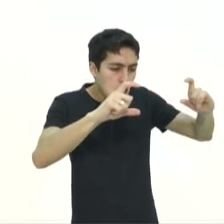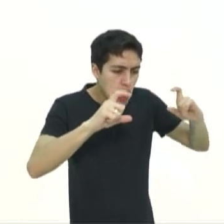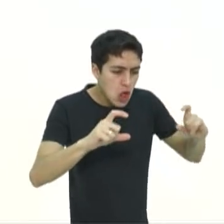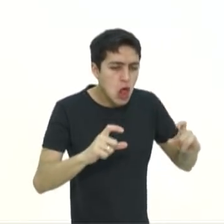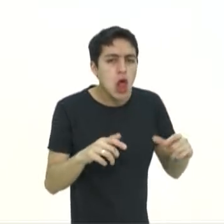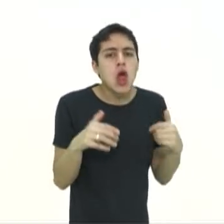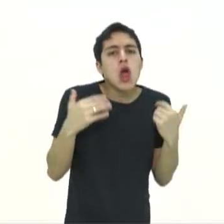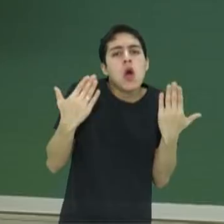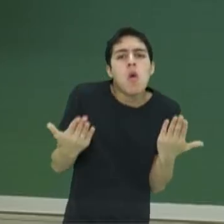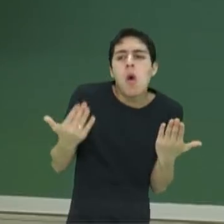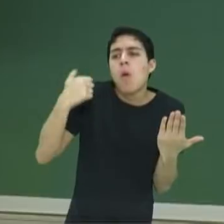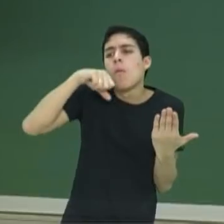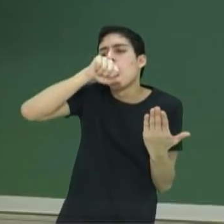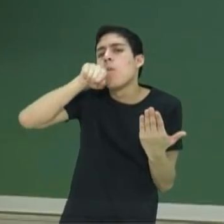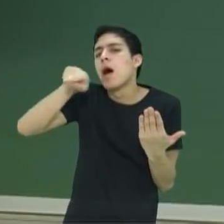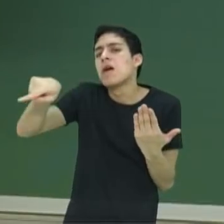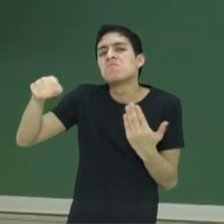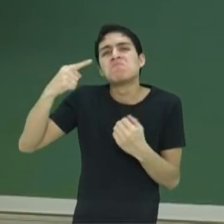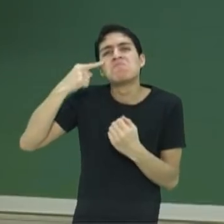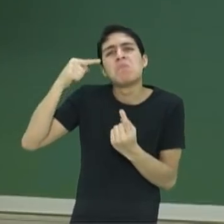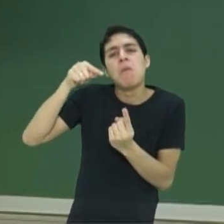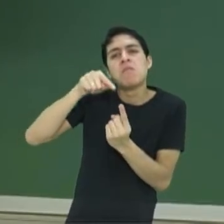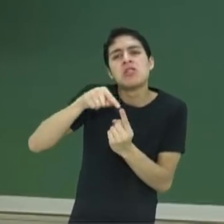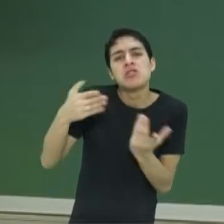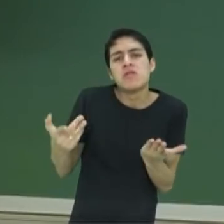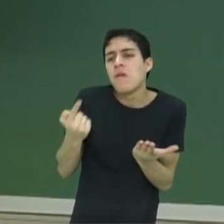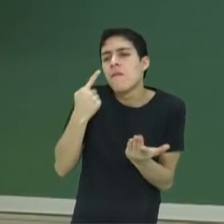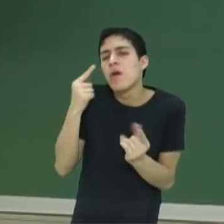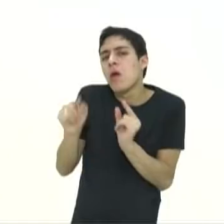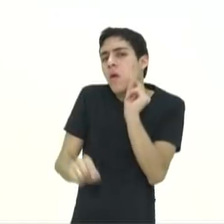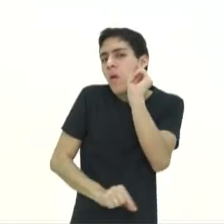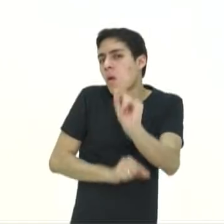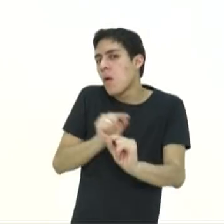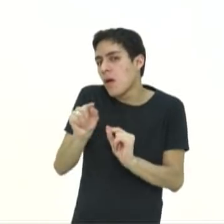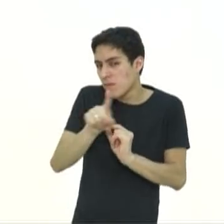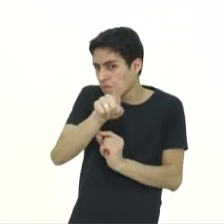mãe? Faça a leitura novamente e diga qual é o objetivo dela.